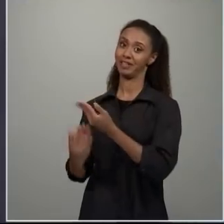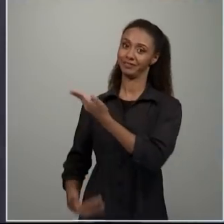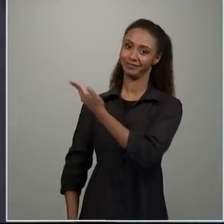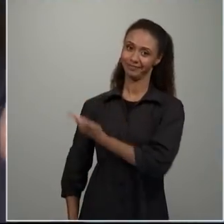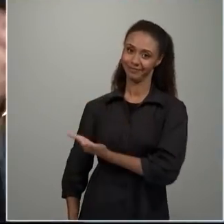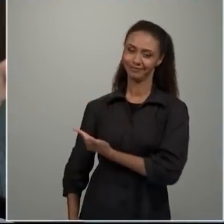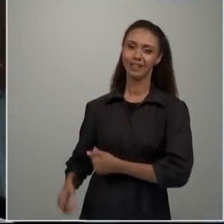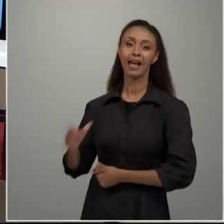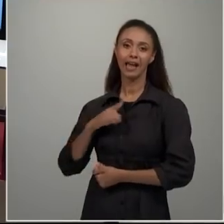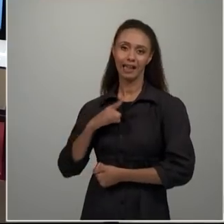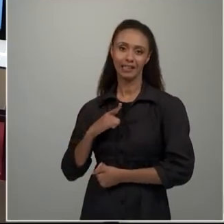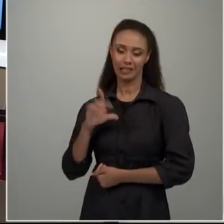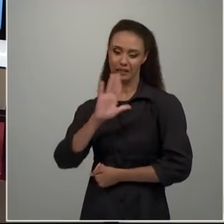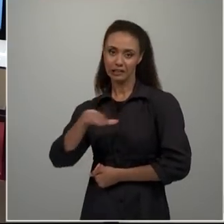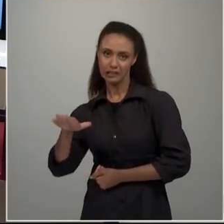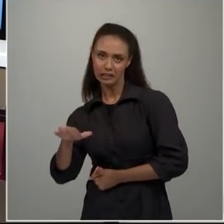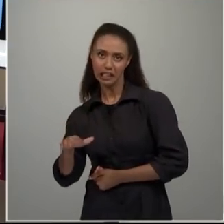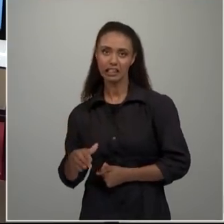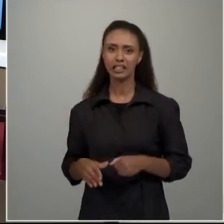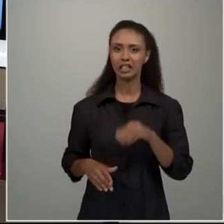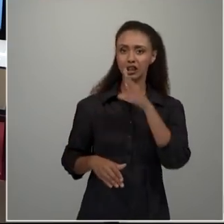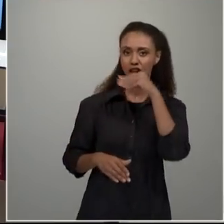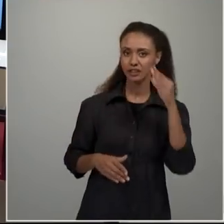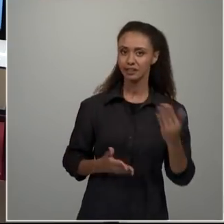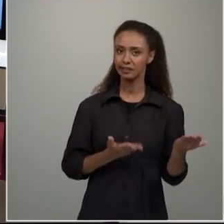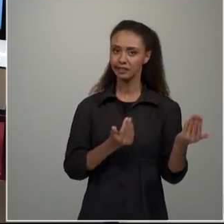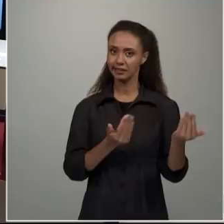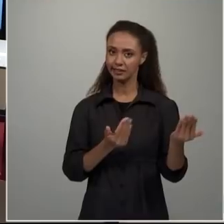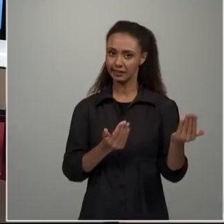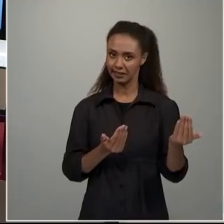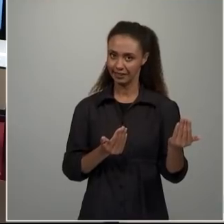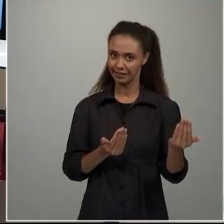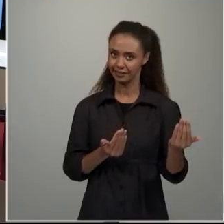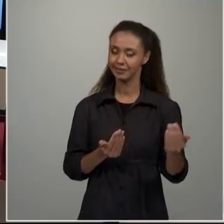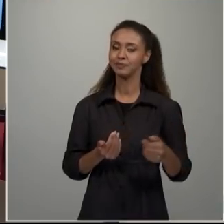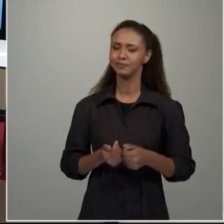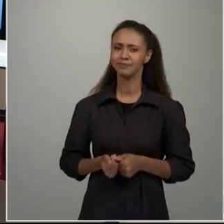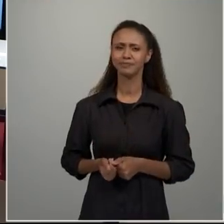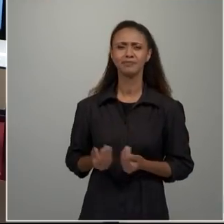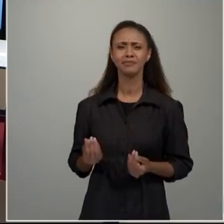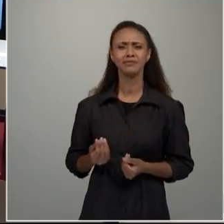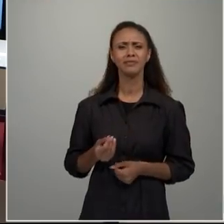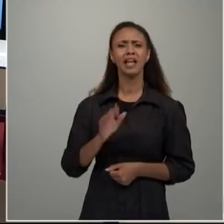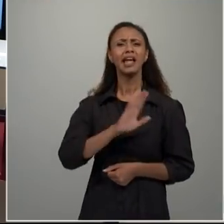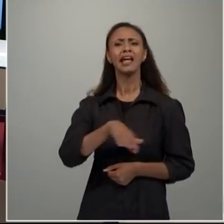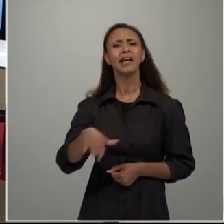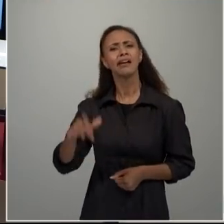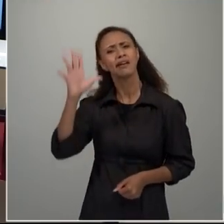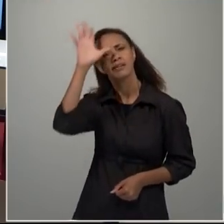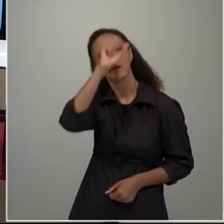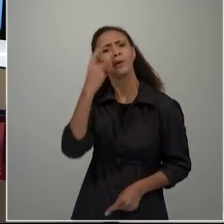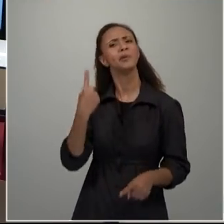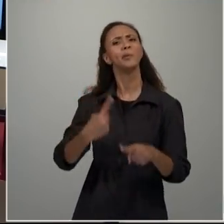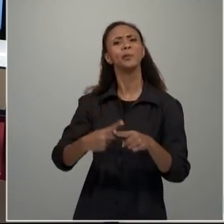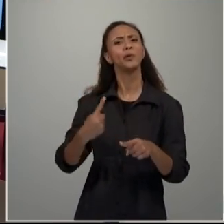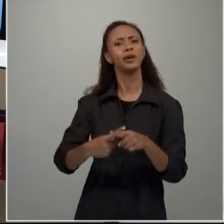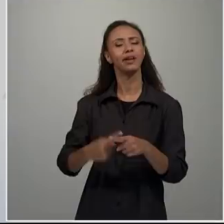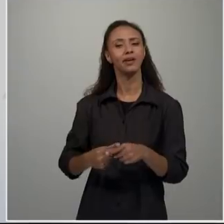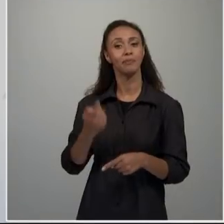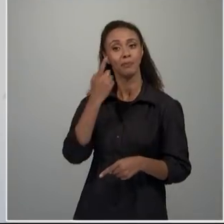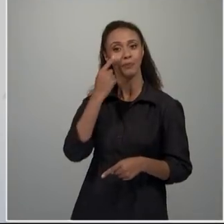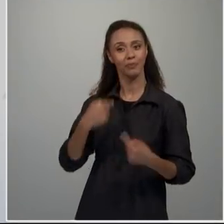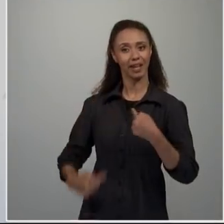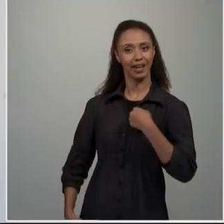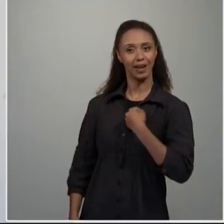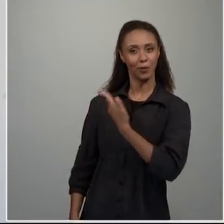porque eles vão ficar muito bravo se chamar ele de que o lay do jeans lá então aqui a gente tem eu e minha